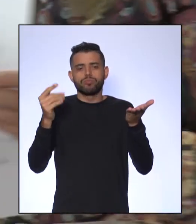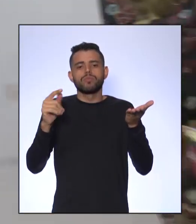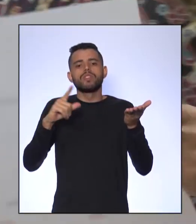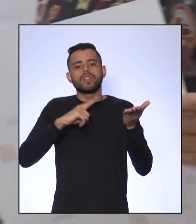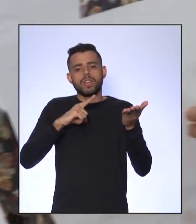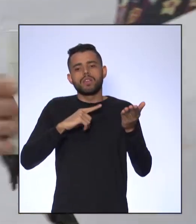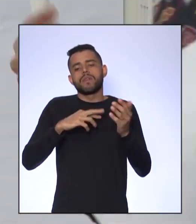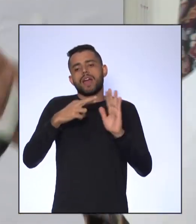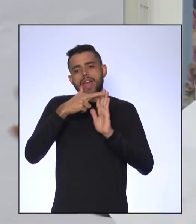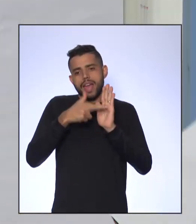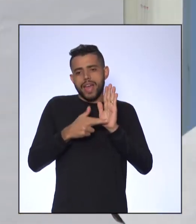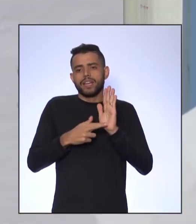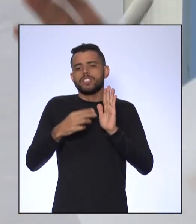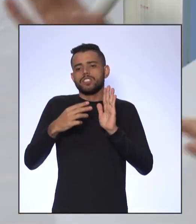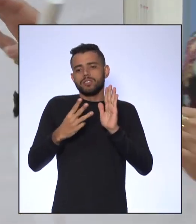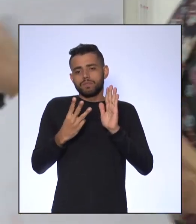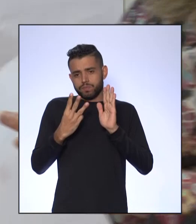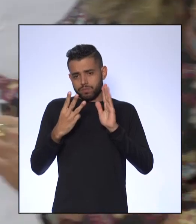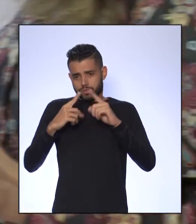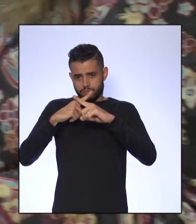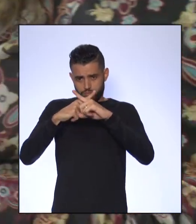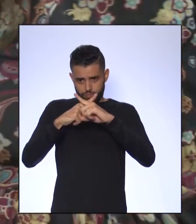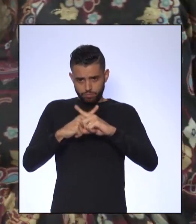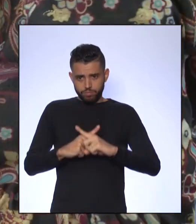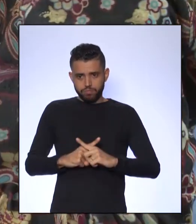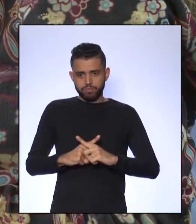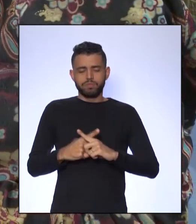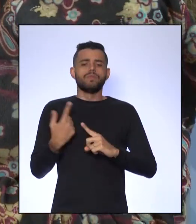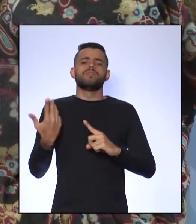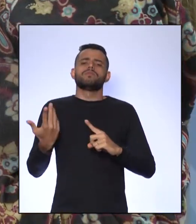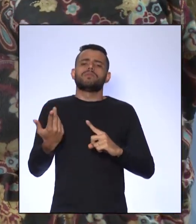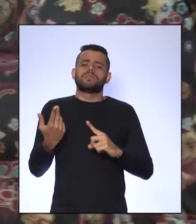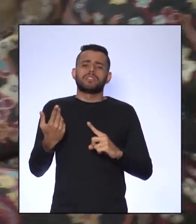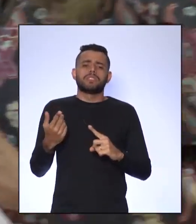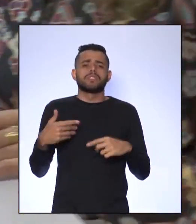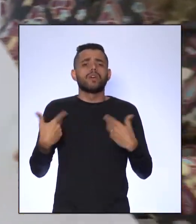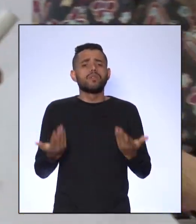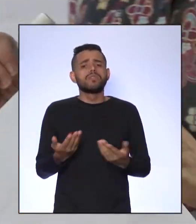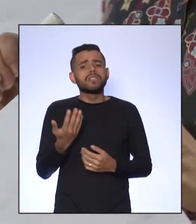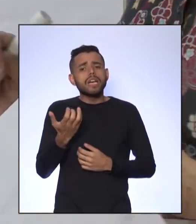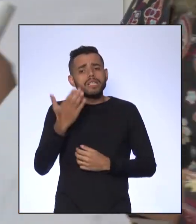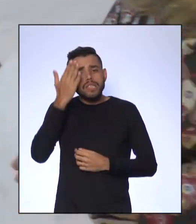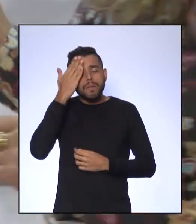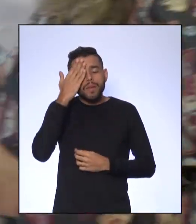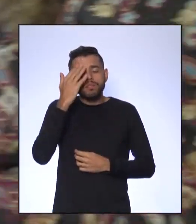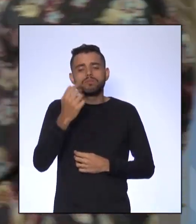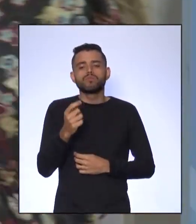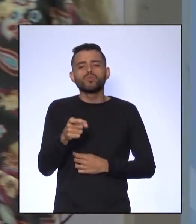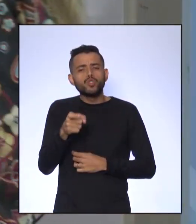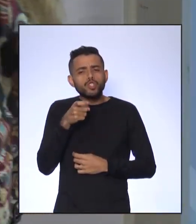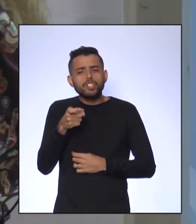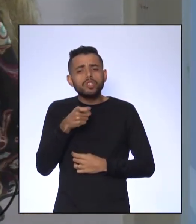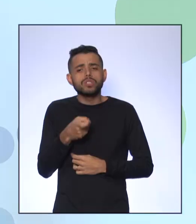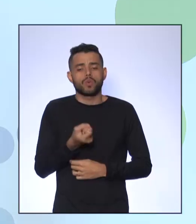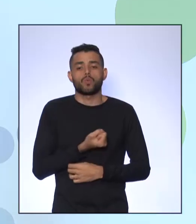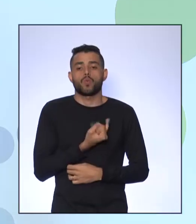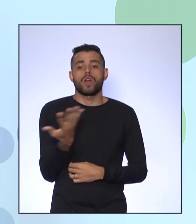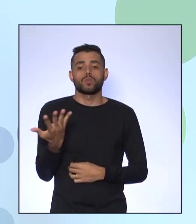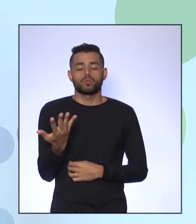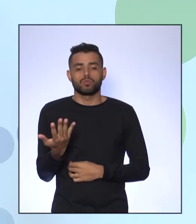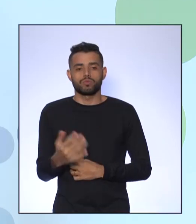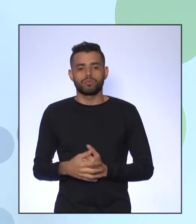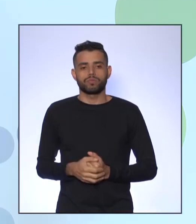regra de 3, enfim, né? A gente quer estabelecer aqui o valor do nosso x. Então, eu vou ter